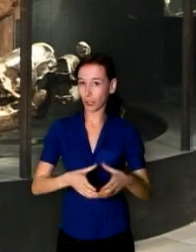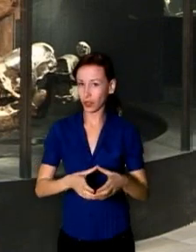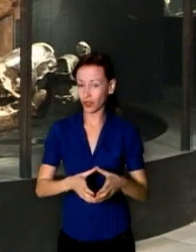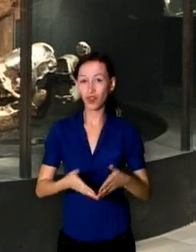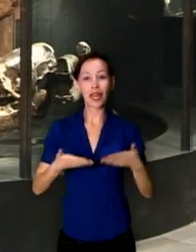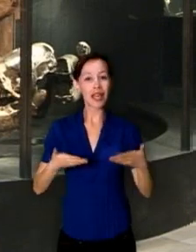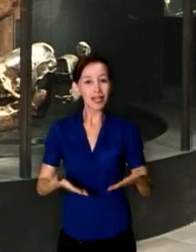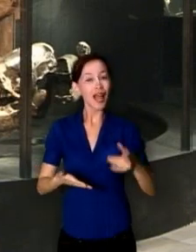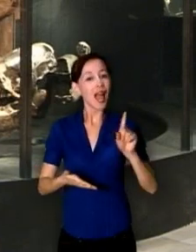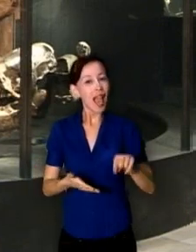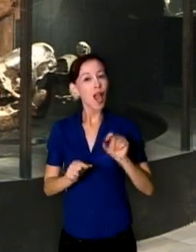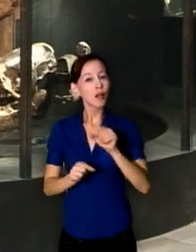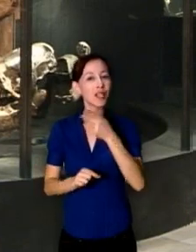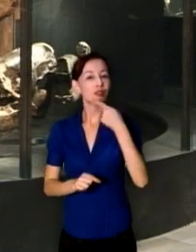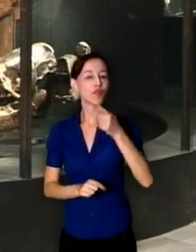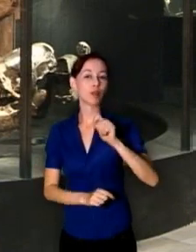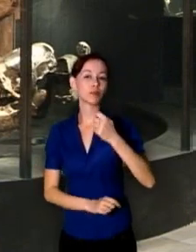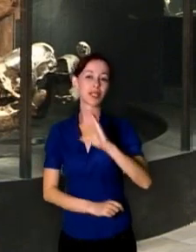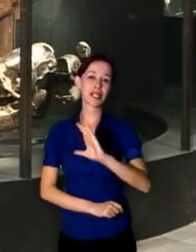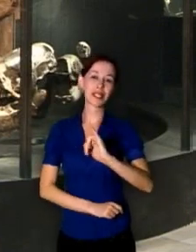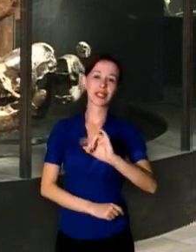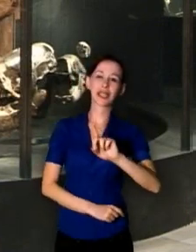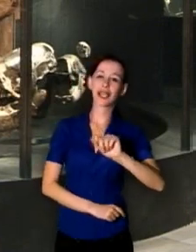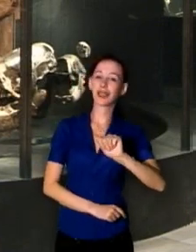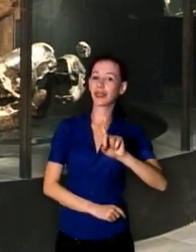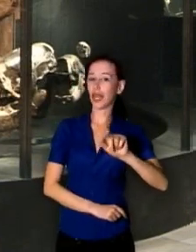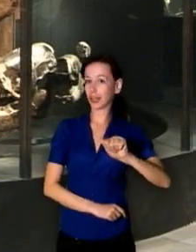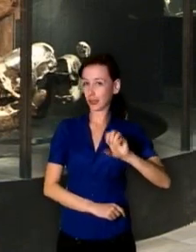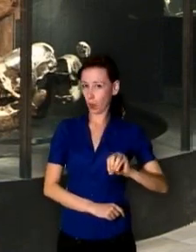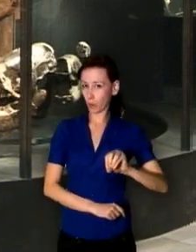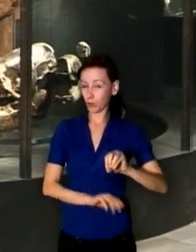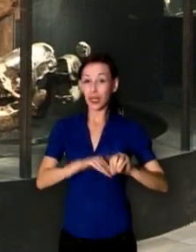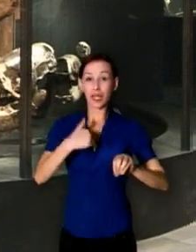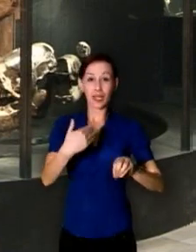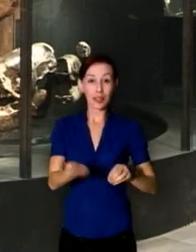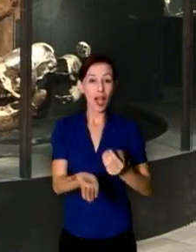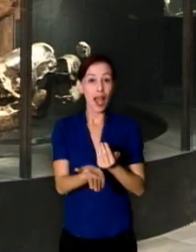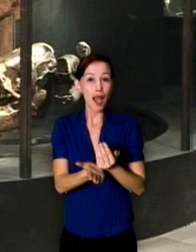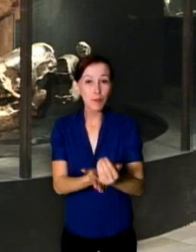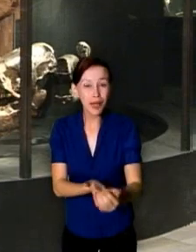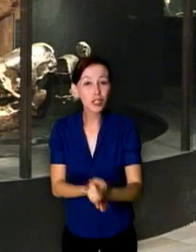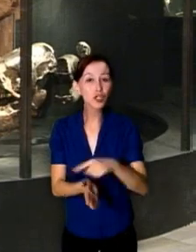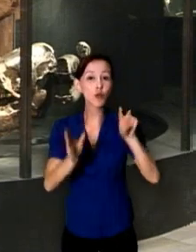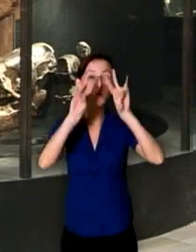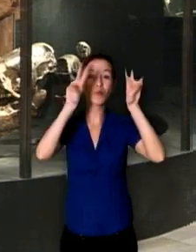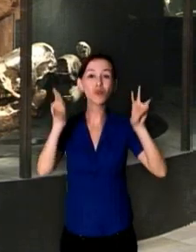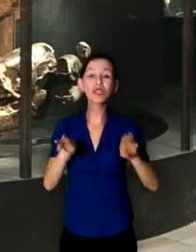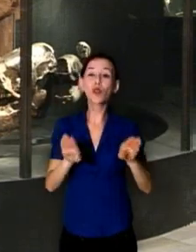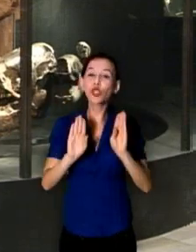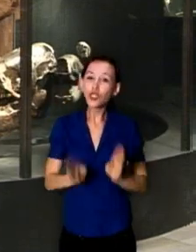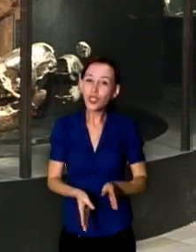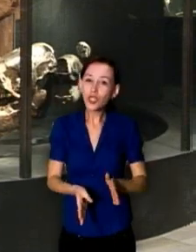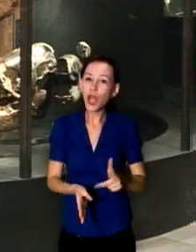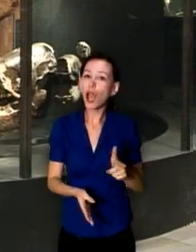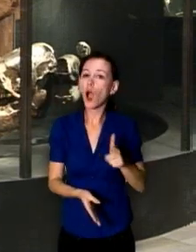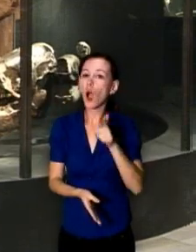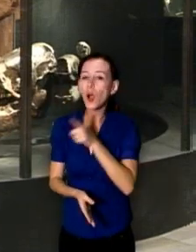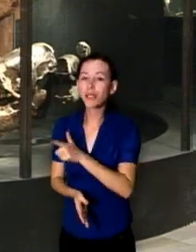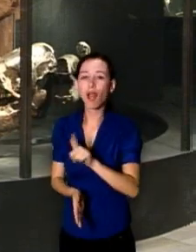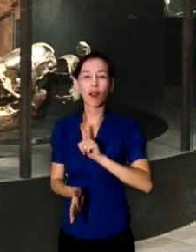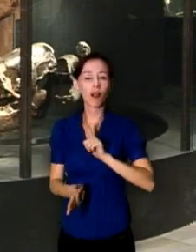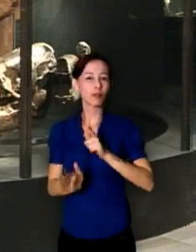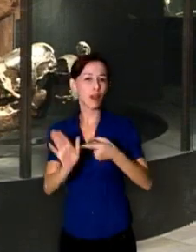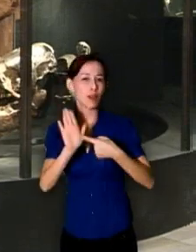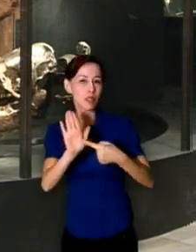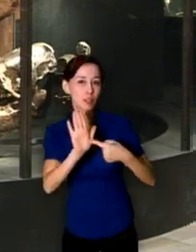sentido que eu falava antes de cidadania. A partir do momento que o museu consegue, seja com